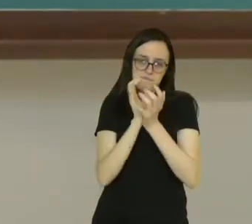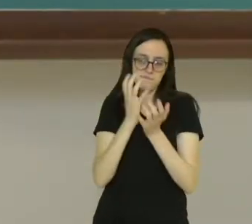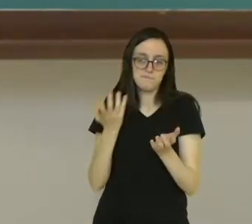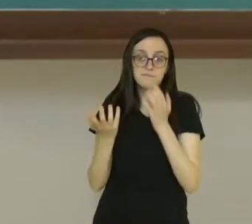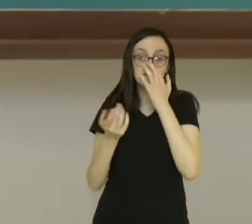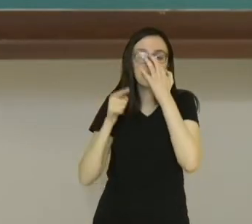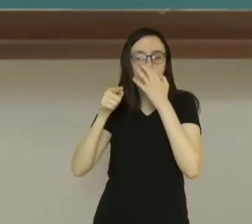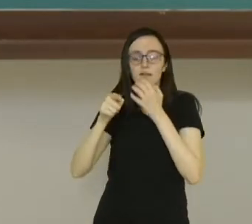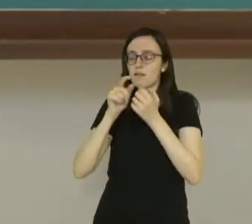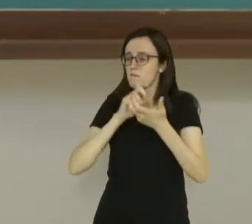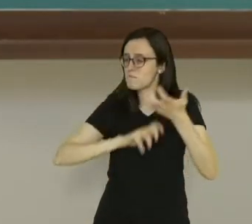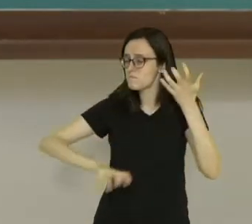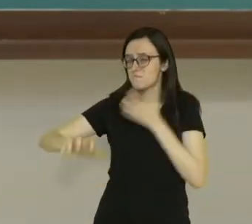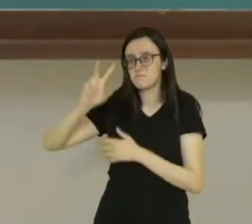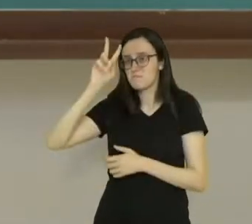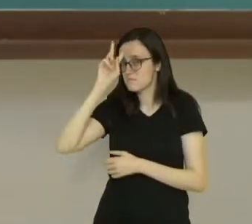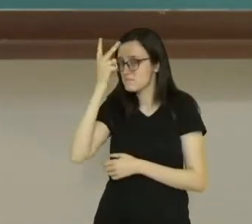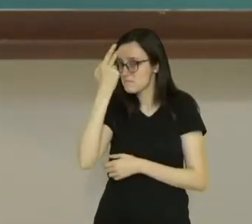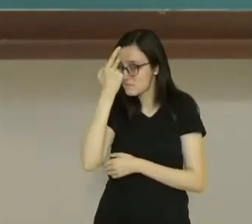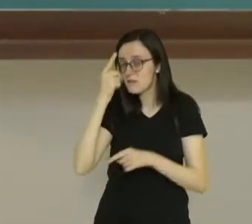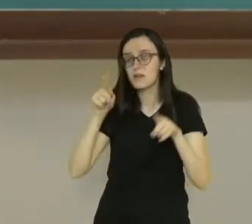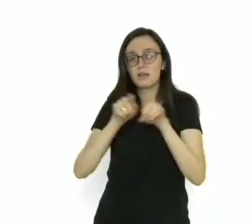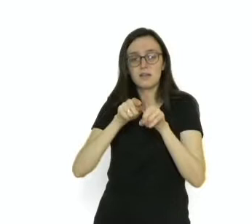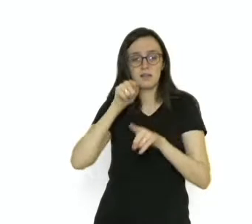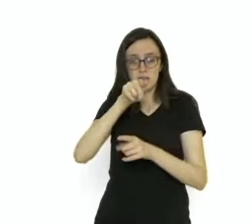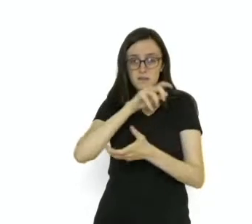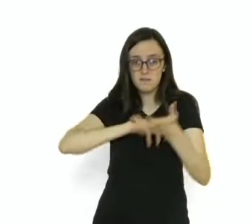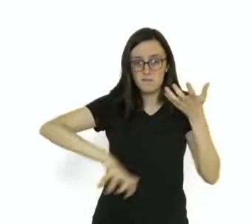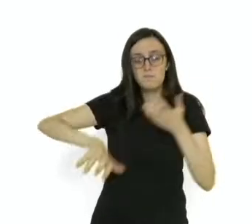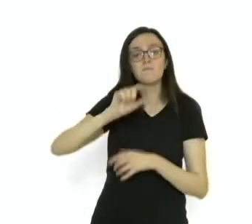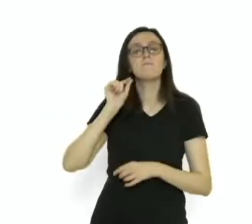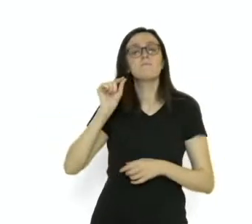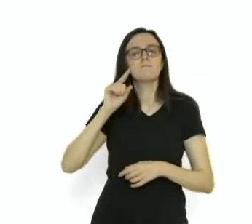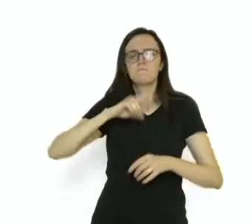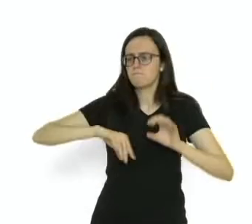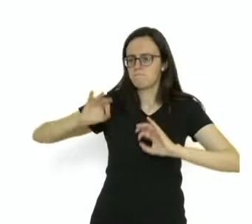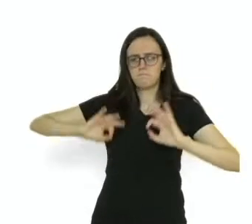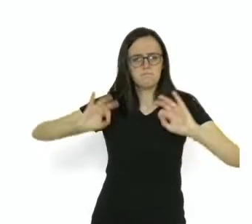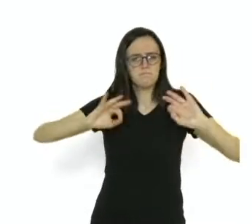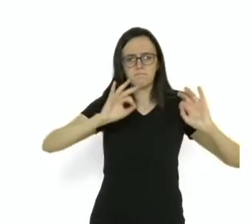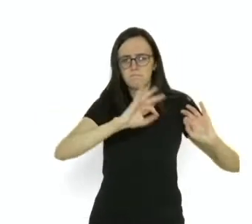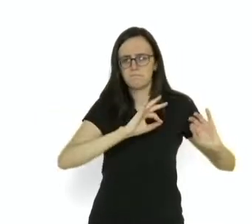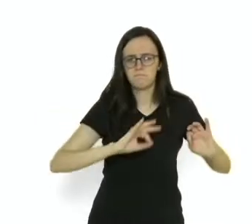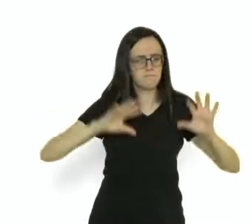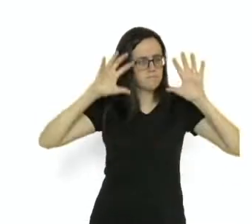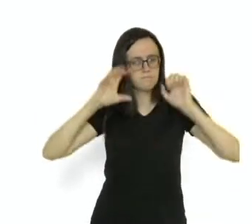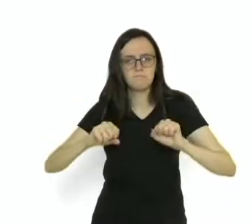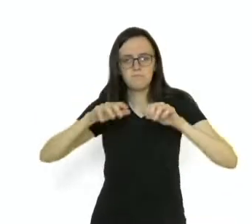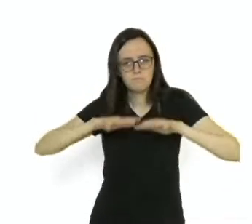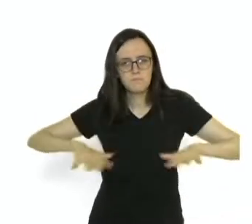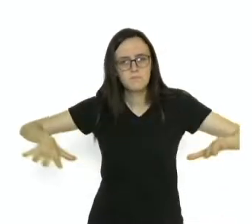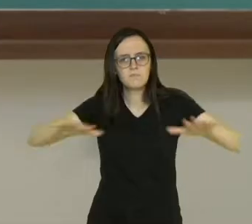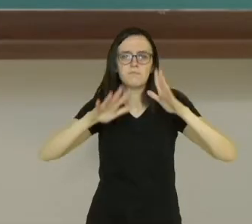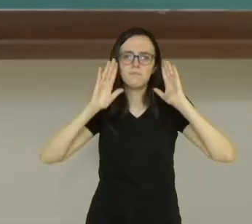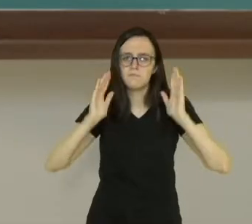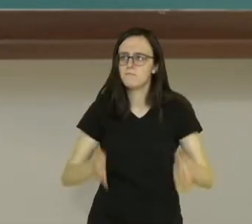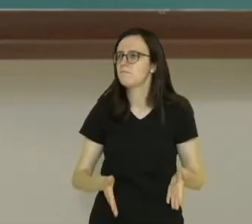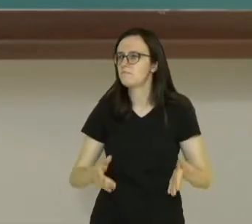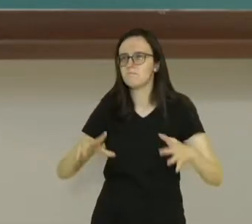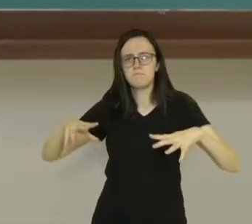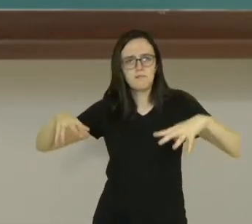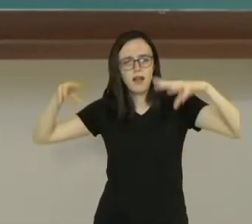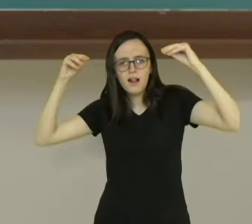se revolta e em meio a essa revolta eles se organizam, tomam espaços, né, do